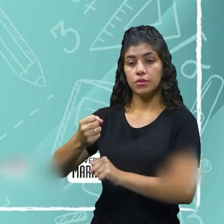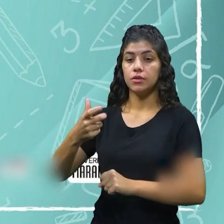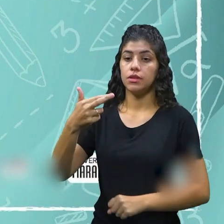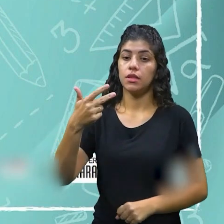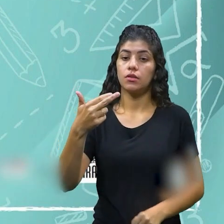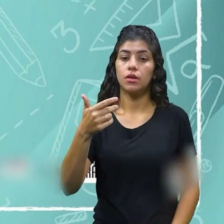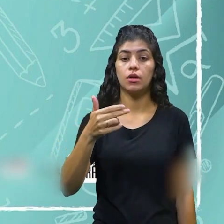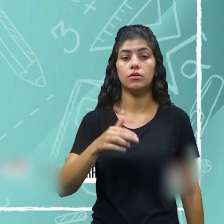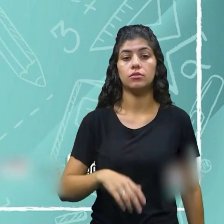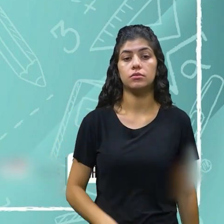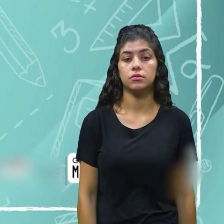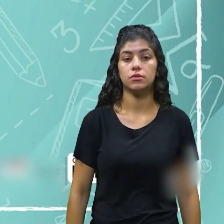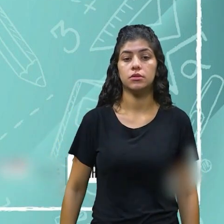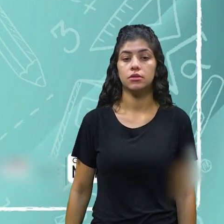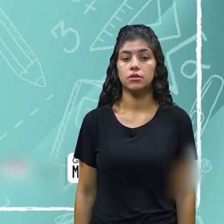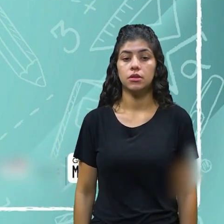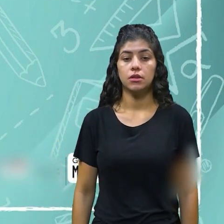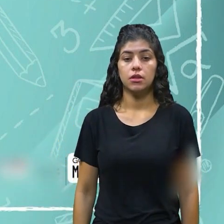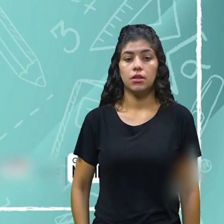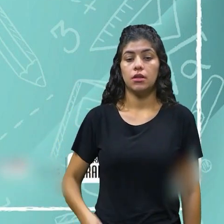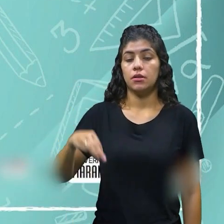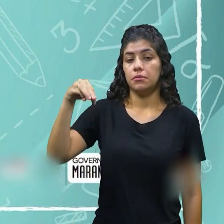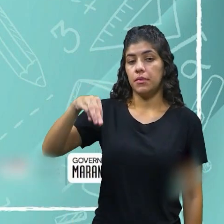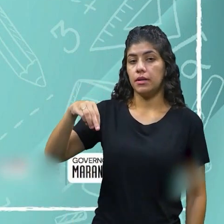vai ser igual a quem? Massa vezes